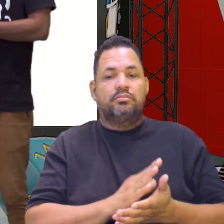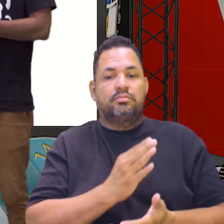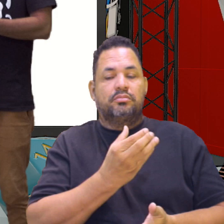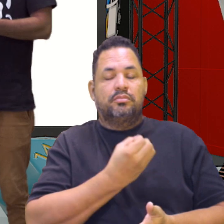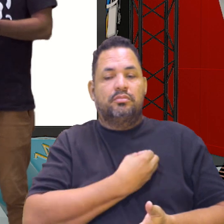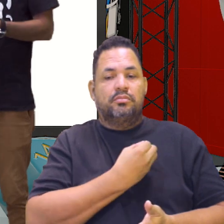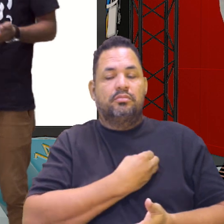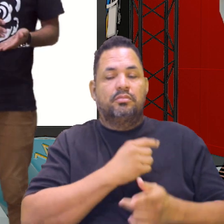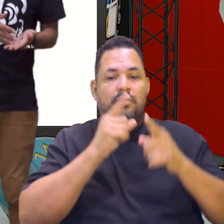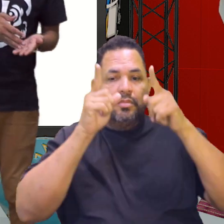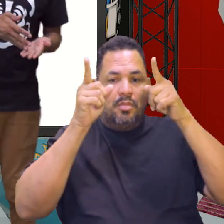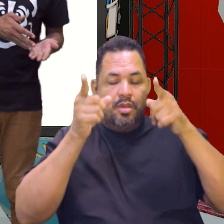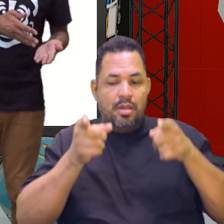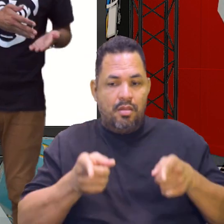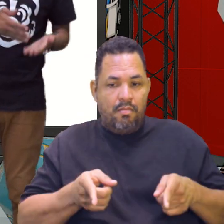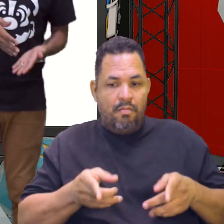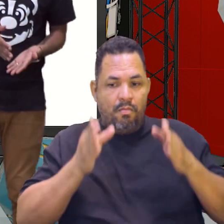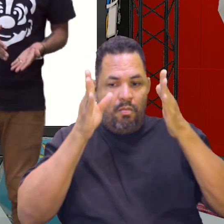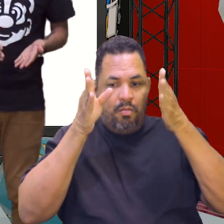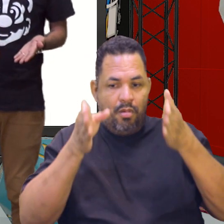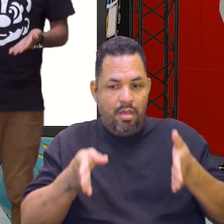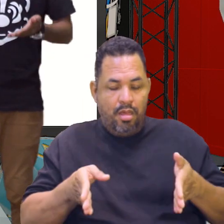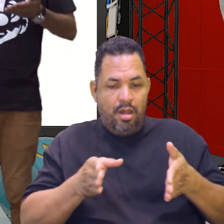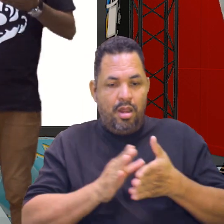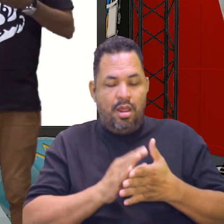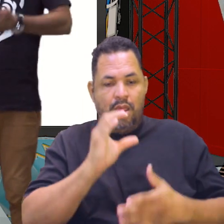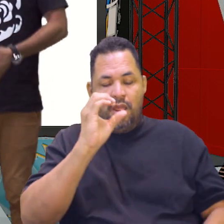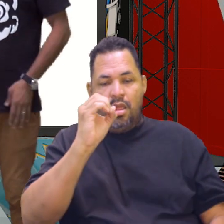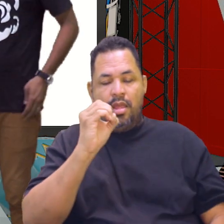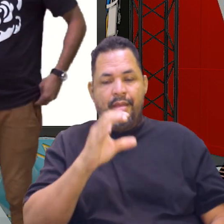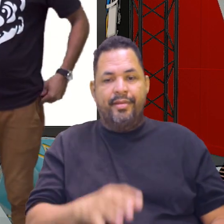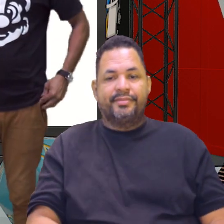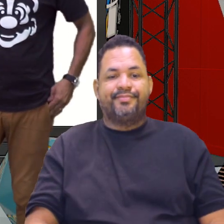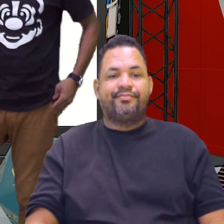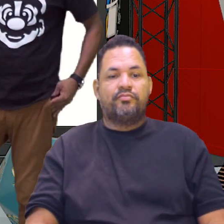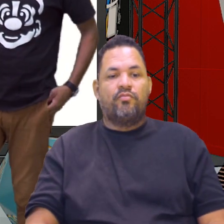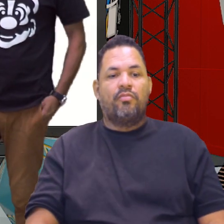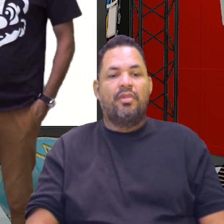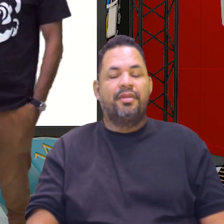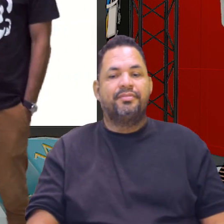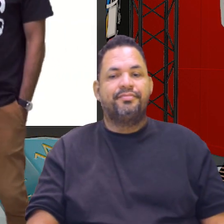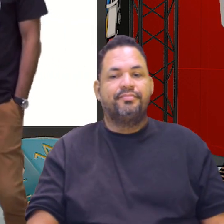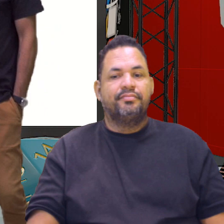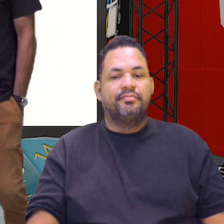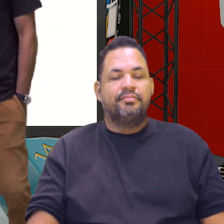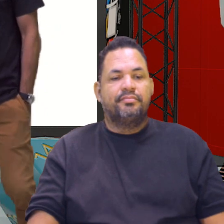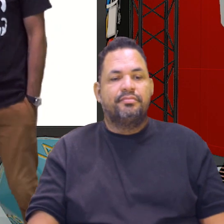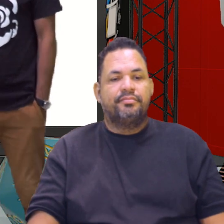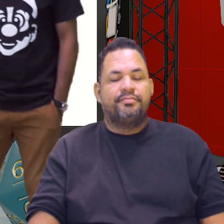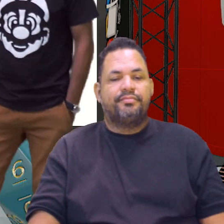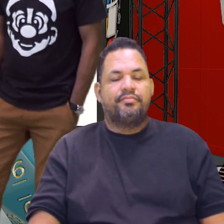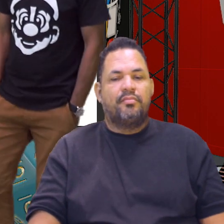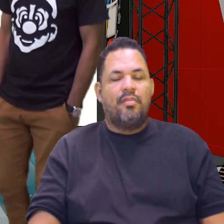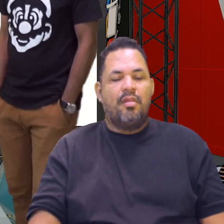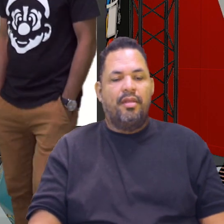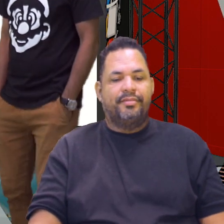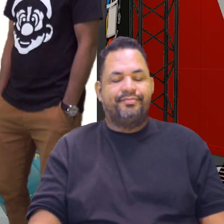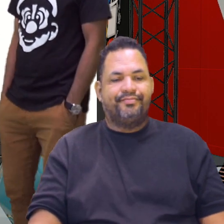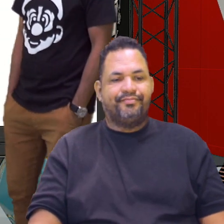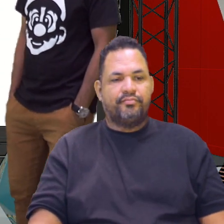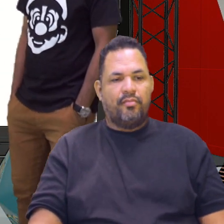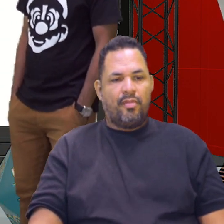0. Caso não estejam alinhados, aí nós vamos calcular... Tá? Olha aí, e